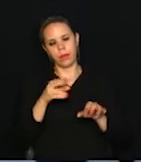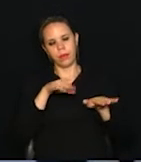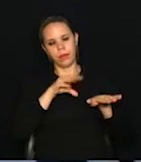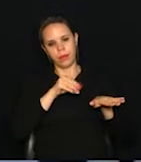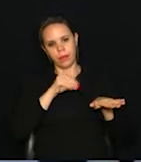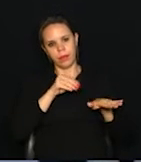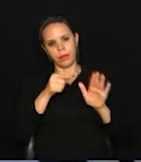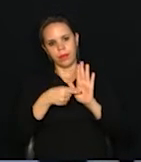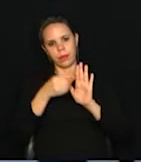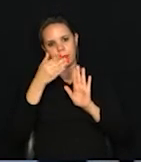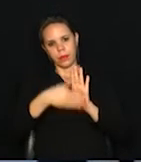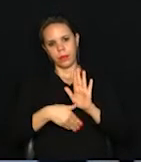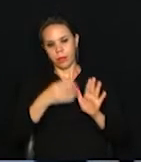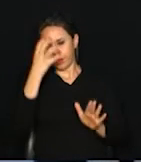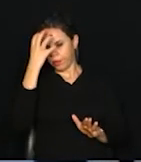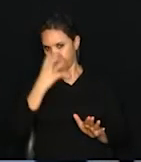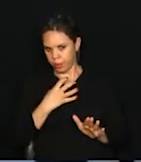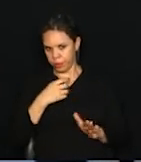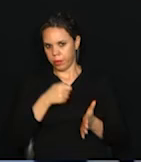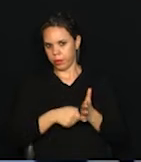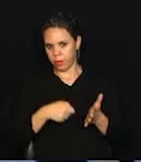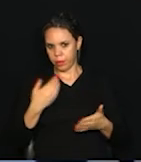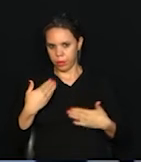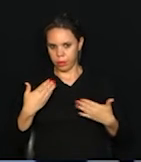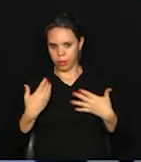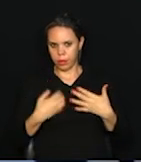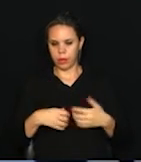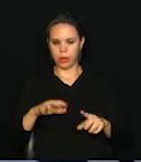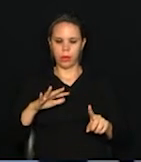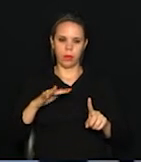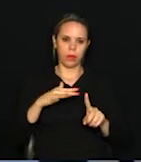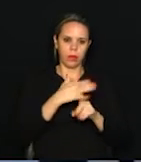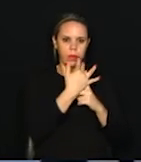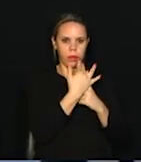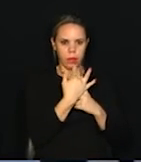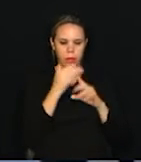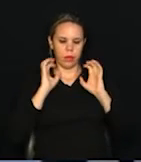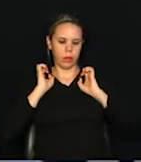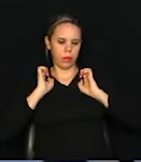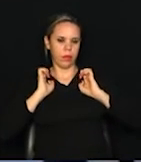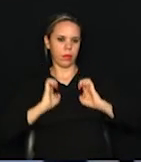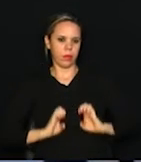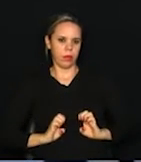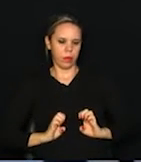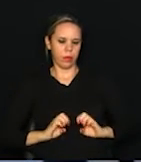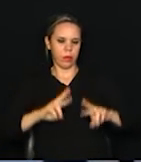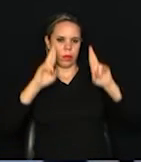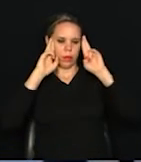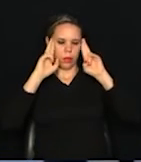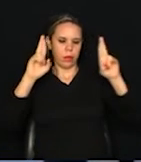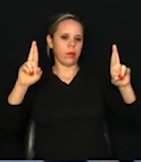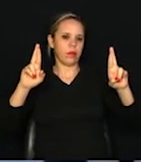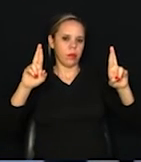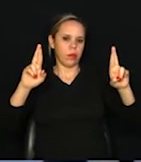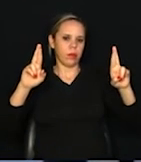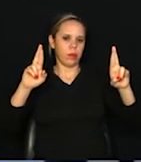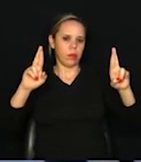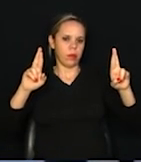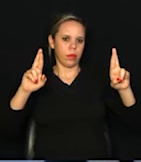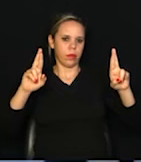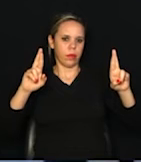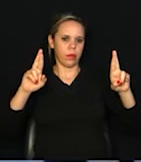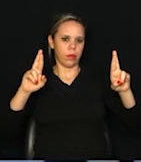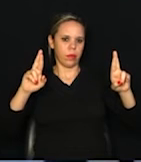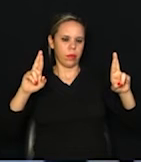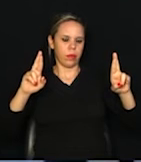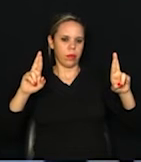de fundo muito sério, que é a discussão de cidadania, de ética, de respeito pelo seu cidadão, muito mais do